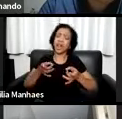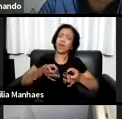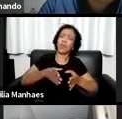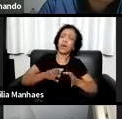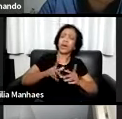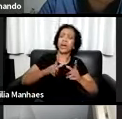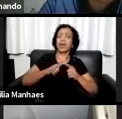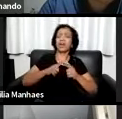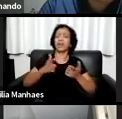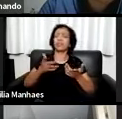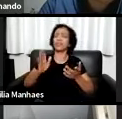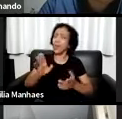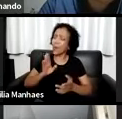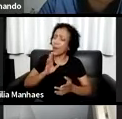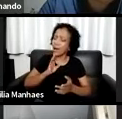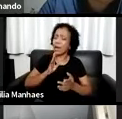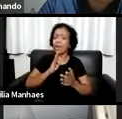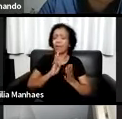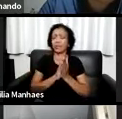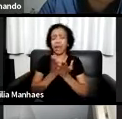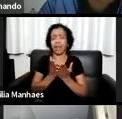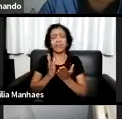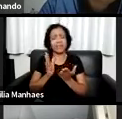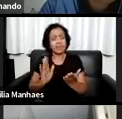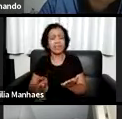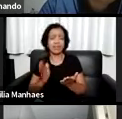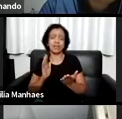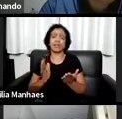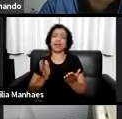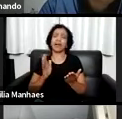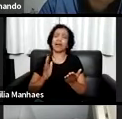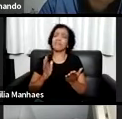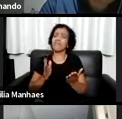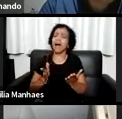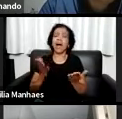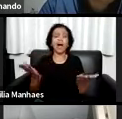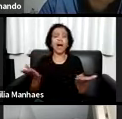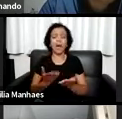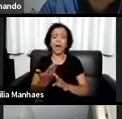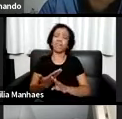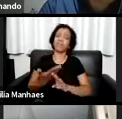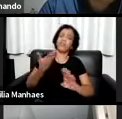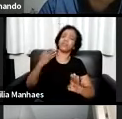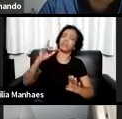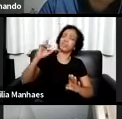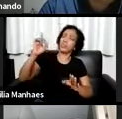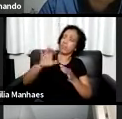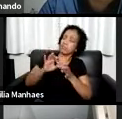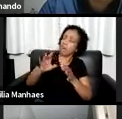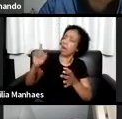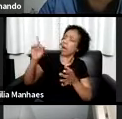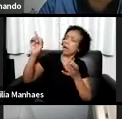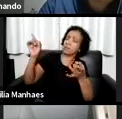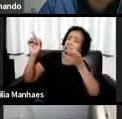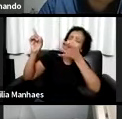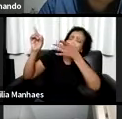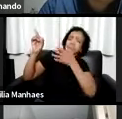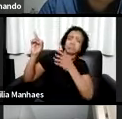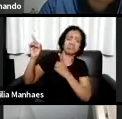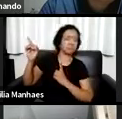já conhecem a tua palavra, no entanto, estão longe de ti. Que em nome de Jesus, ó Pai querido, esse seja o tempo